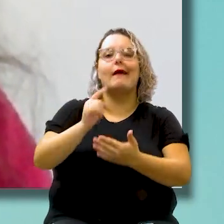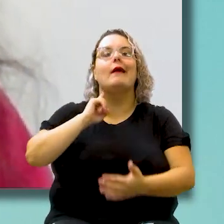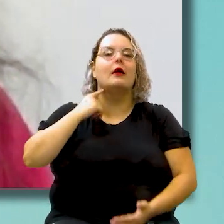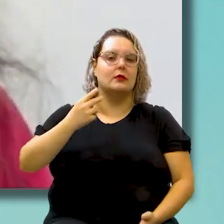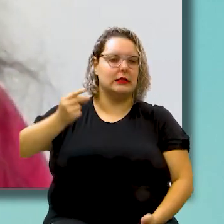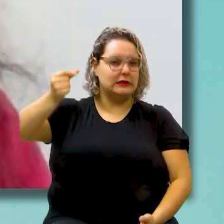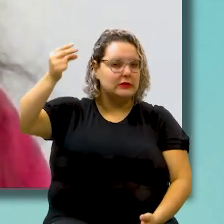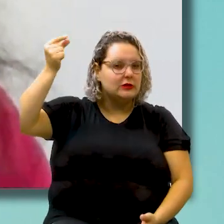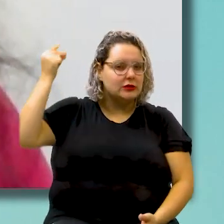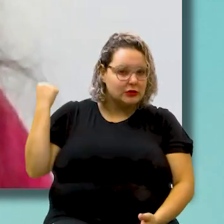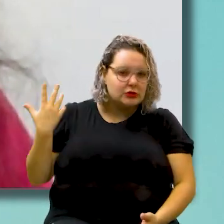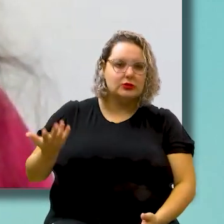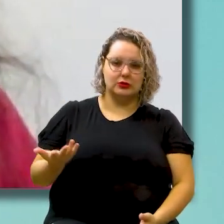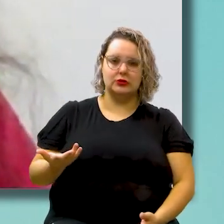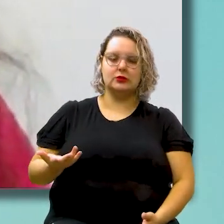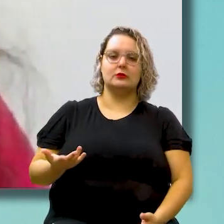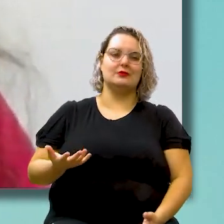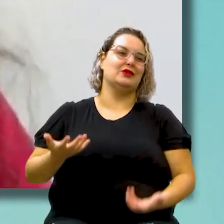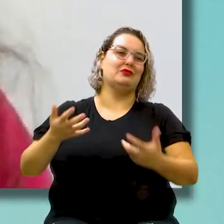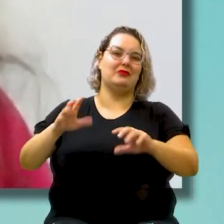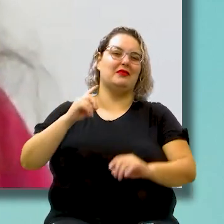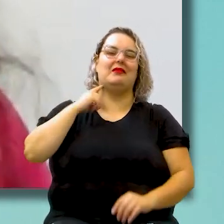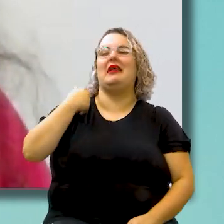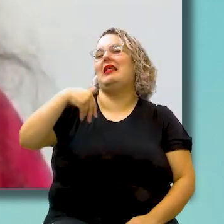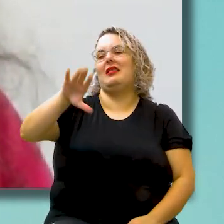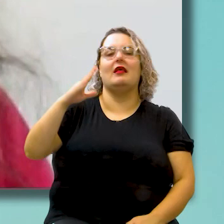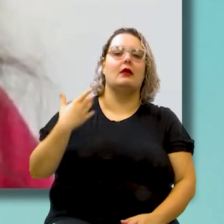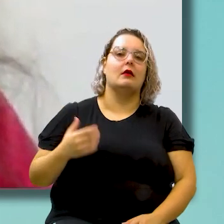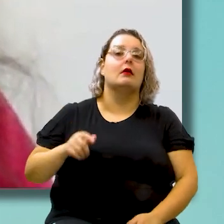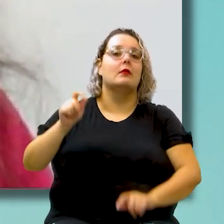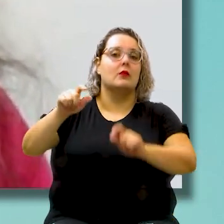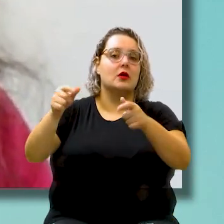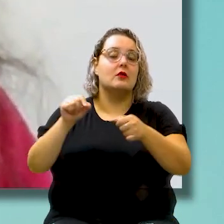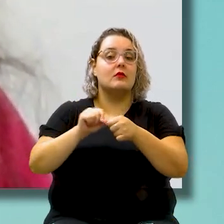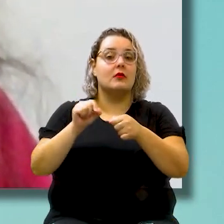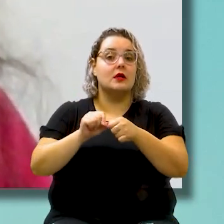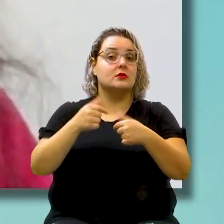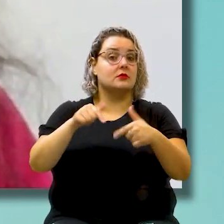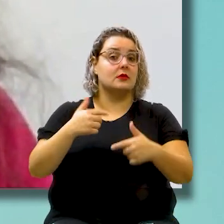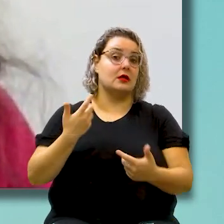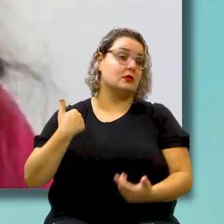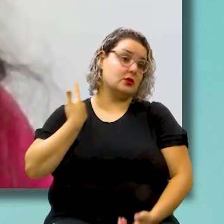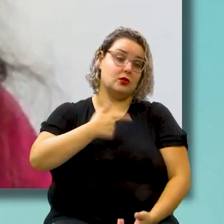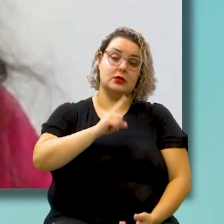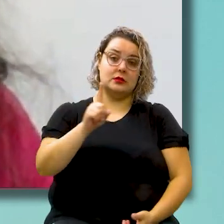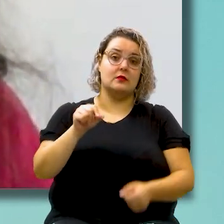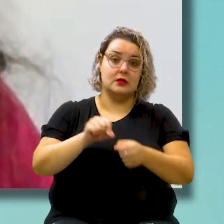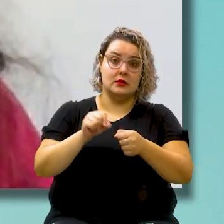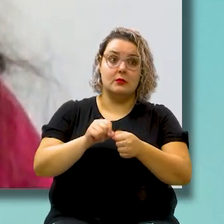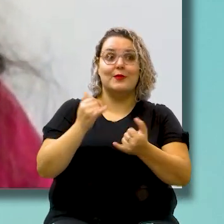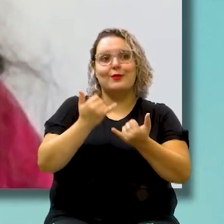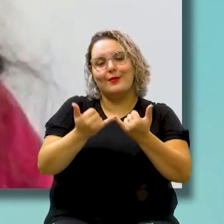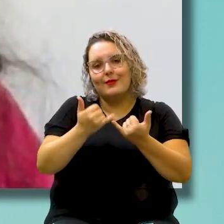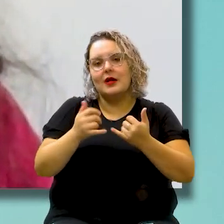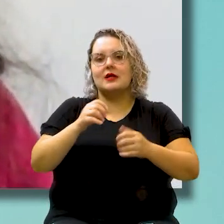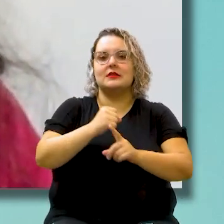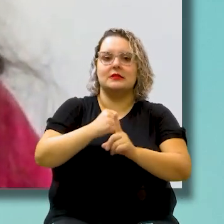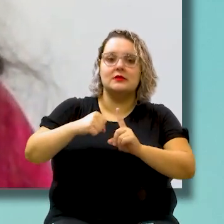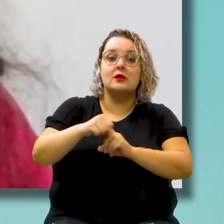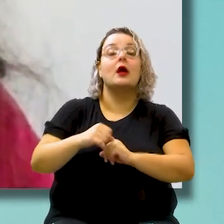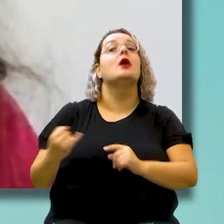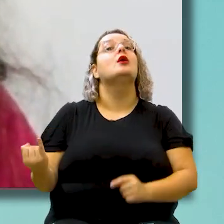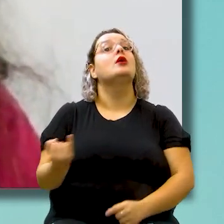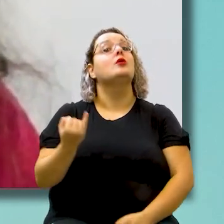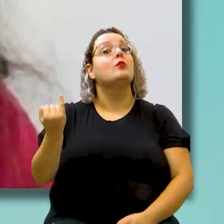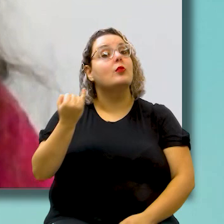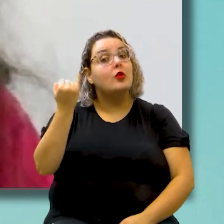aqueles catadores de lixos antigos, que onde o que a gente não quer a gente joga para que alguém faça o trabalho que a gente não faz, mas como uma parcela da